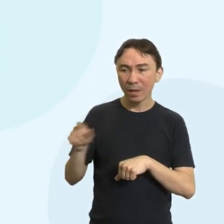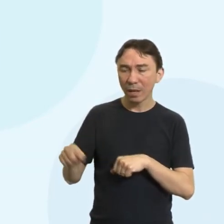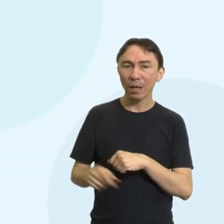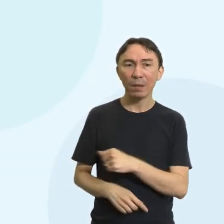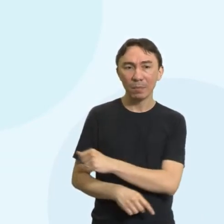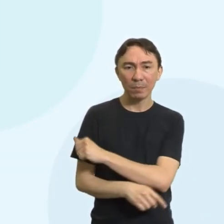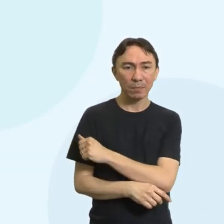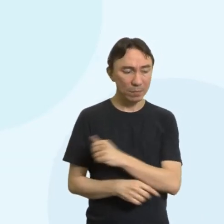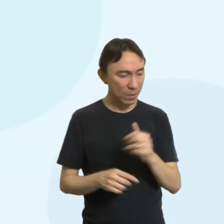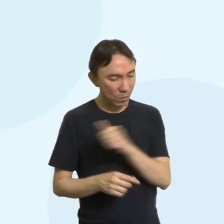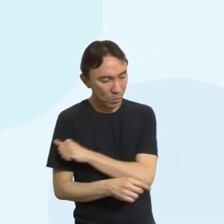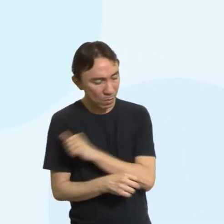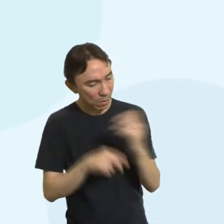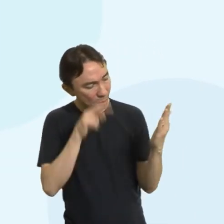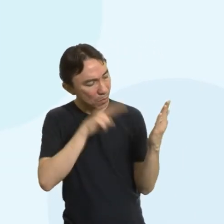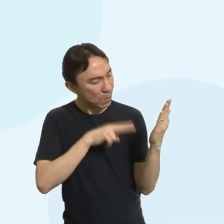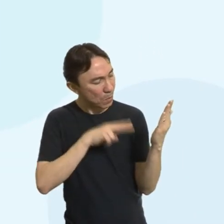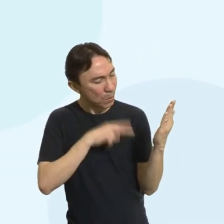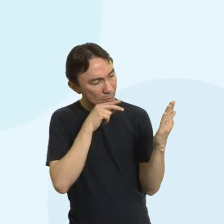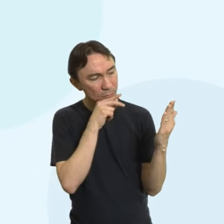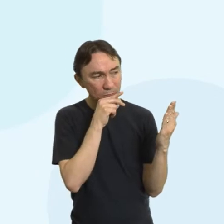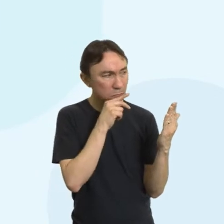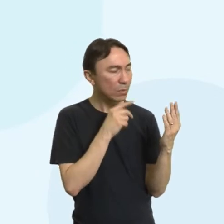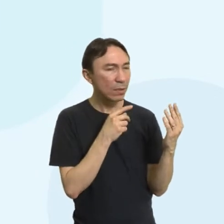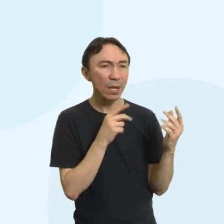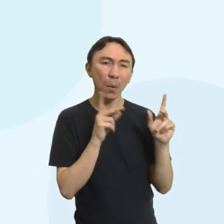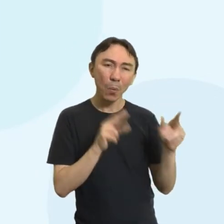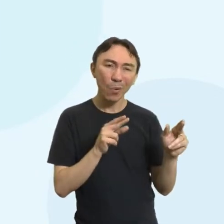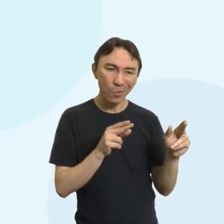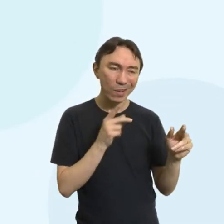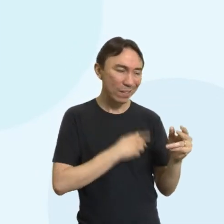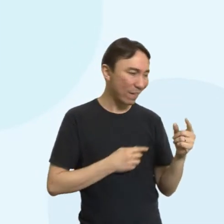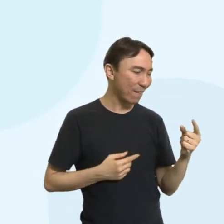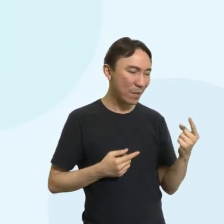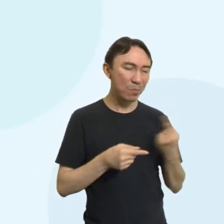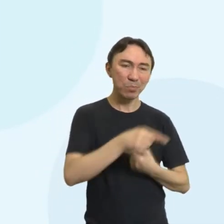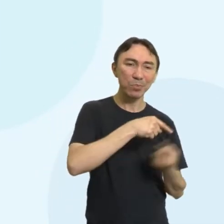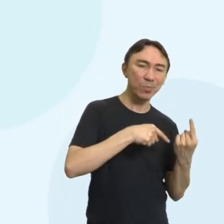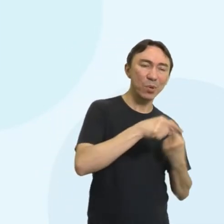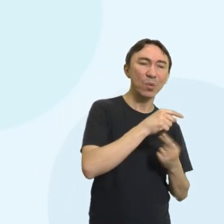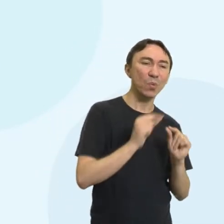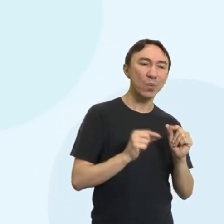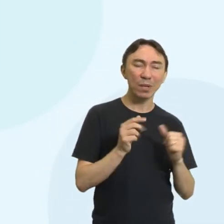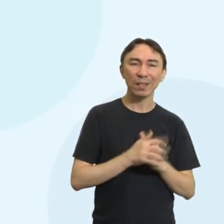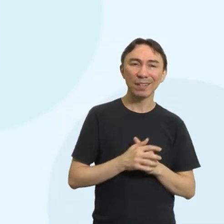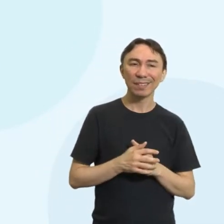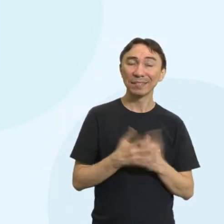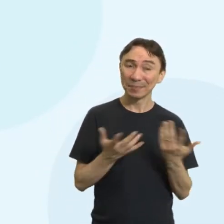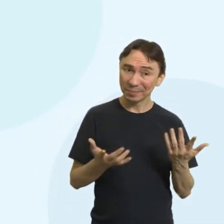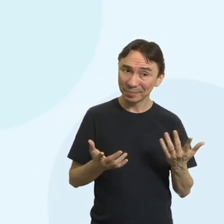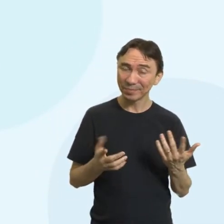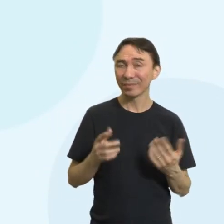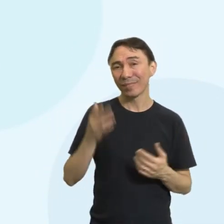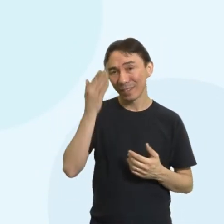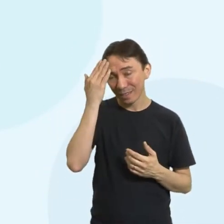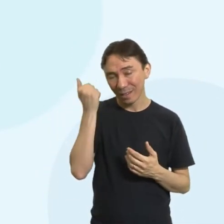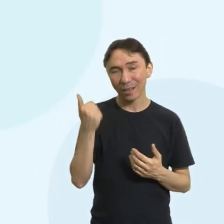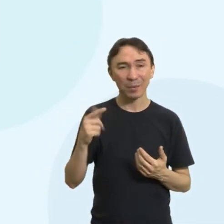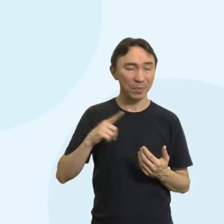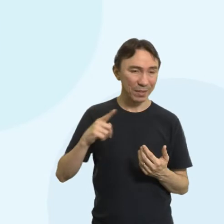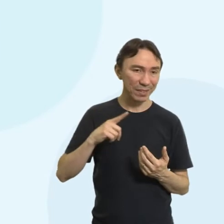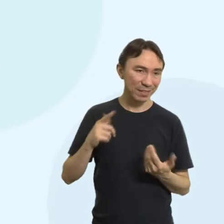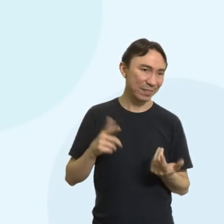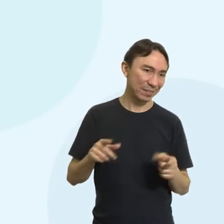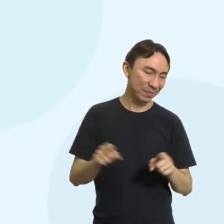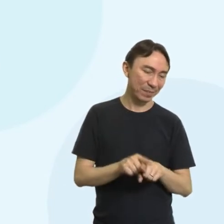o autor está querendo dizer aqui nesse momento, nesse trecho, qual é o propósito. A gente sabe que os anúncios publicitários têm uma questão